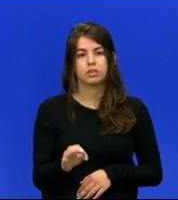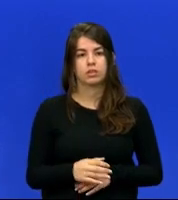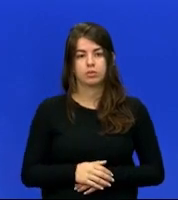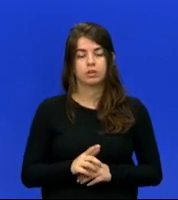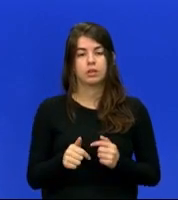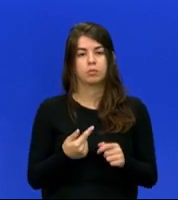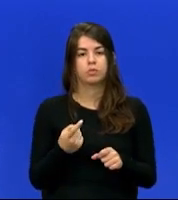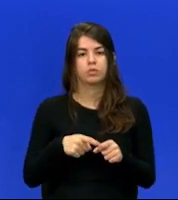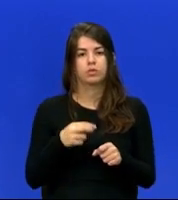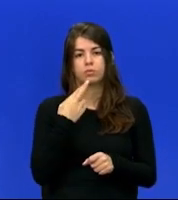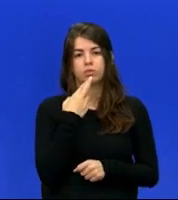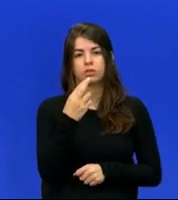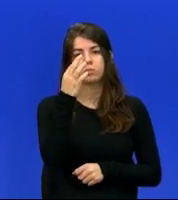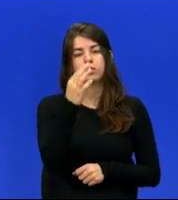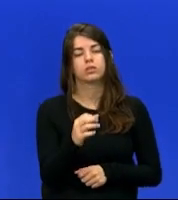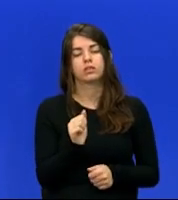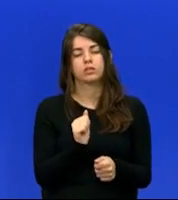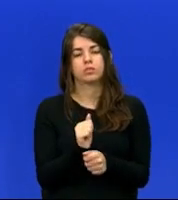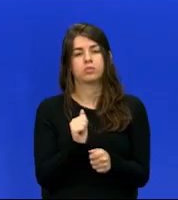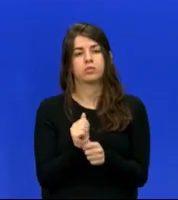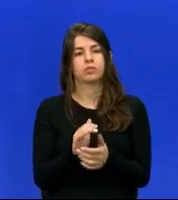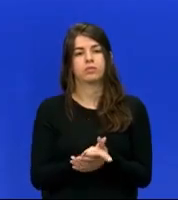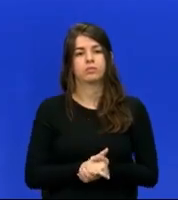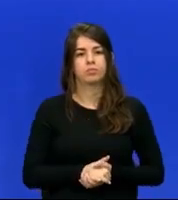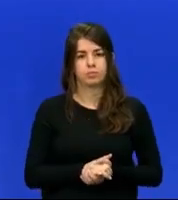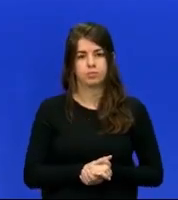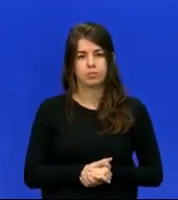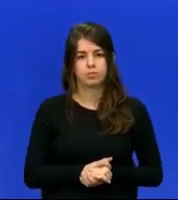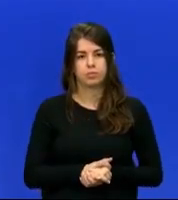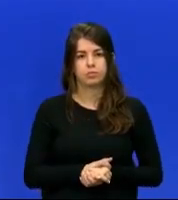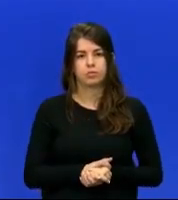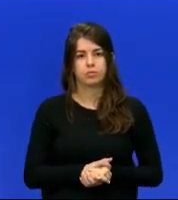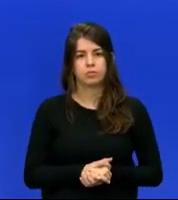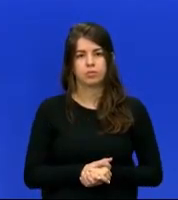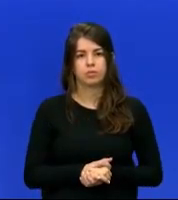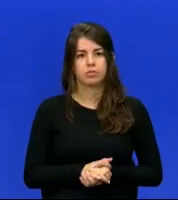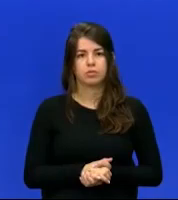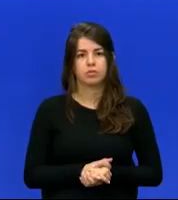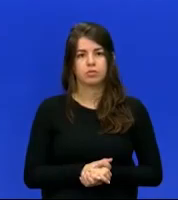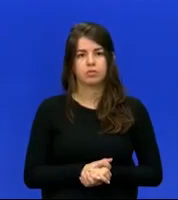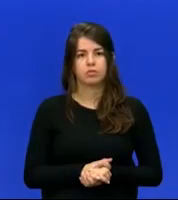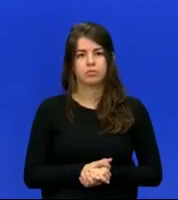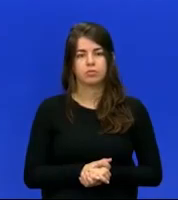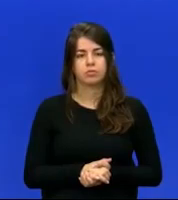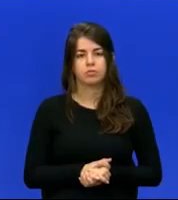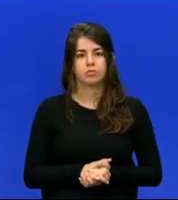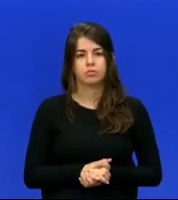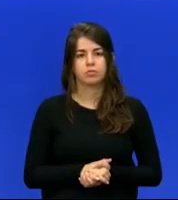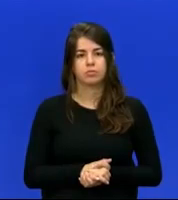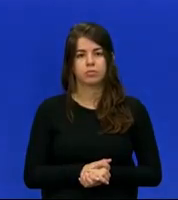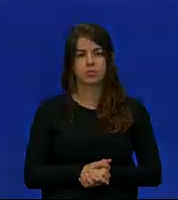5,75% e alternativa E, 6,90%. Voltamos já com a resposta.